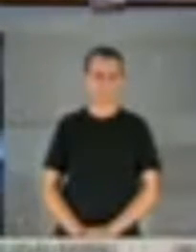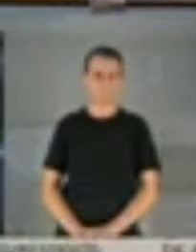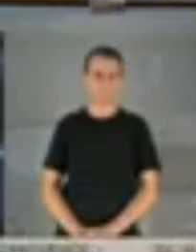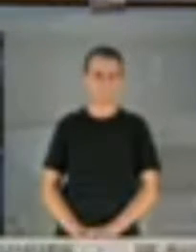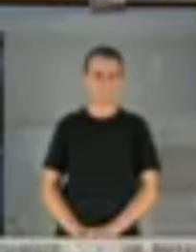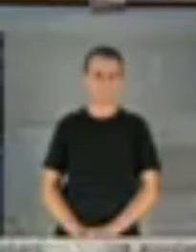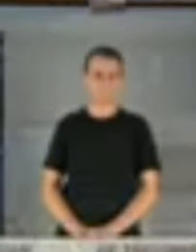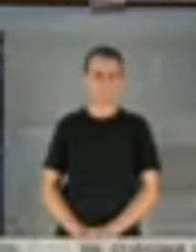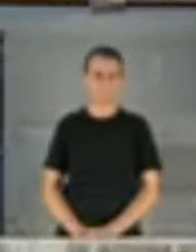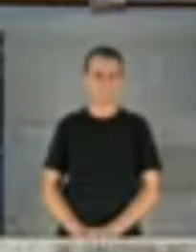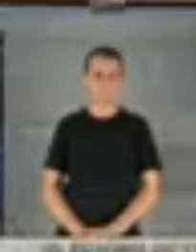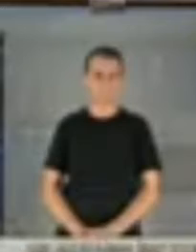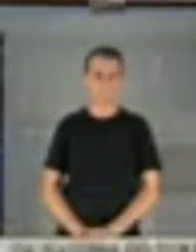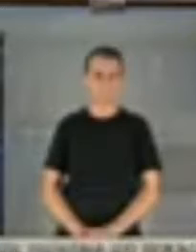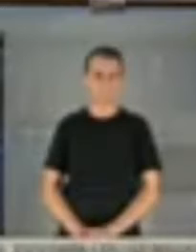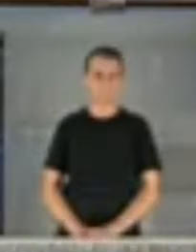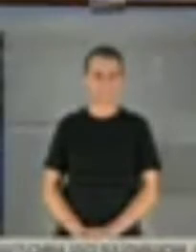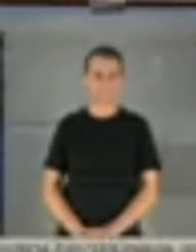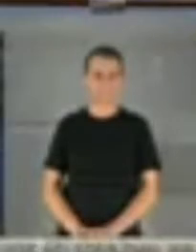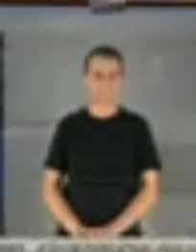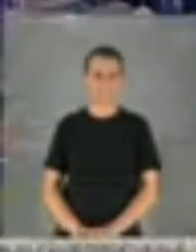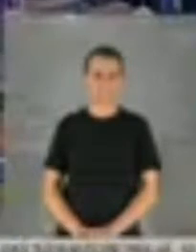Cadê o pessoal?